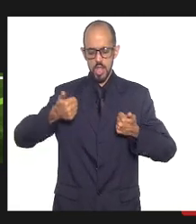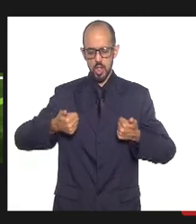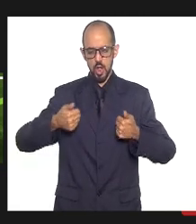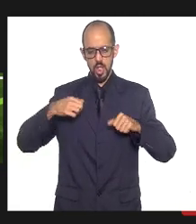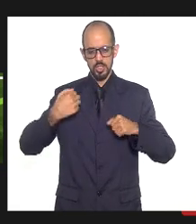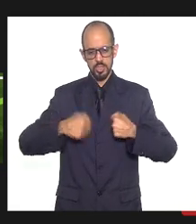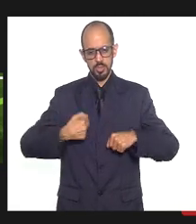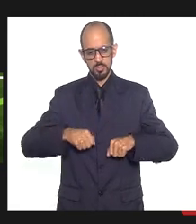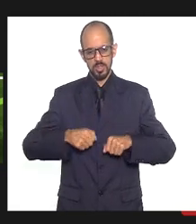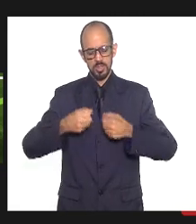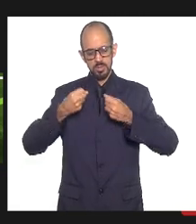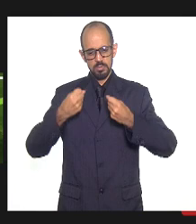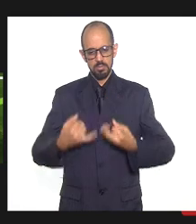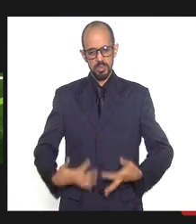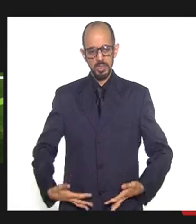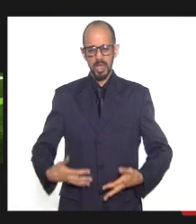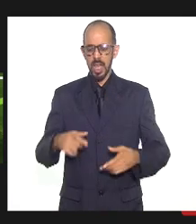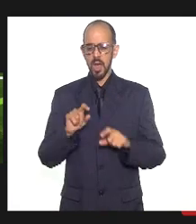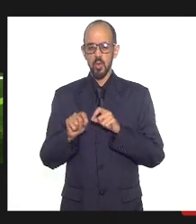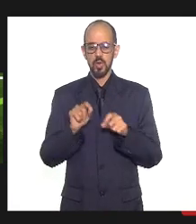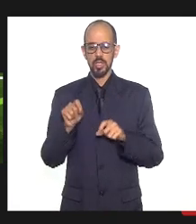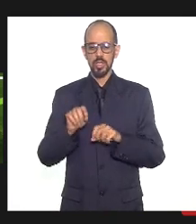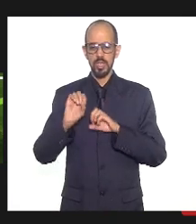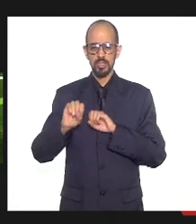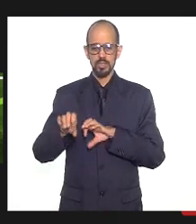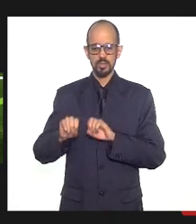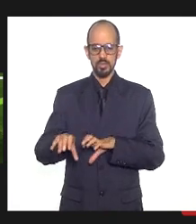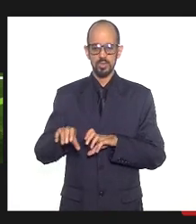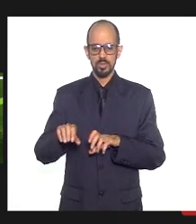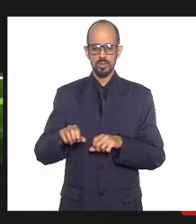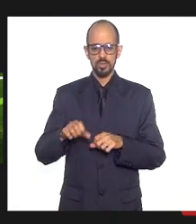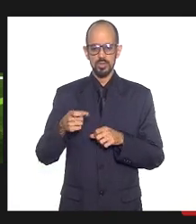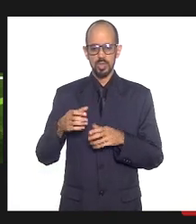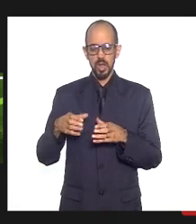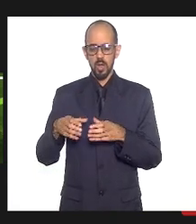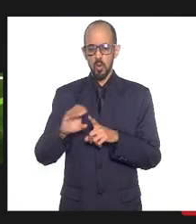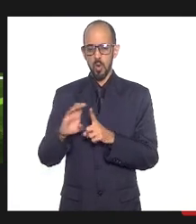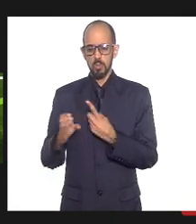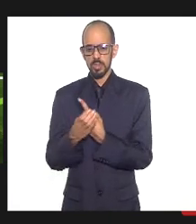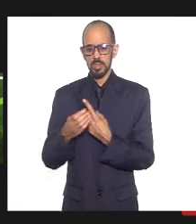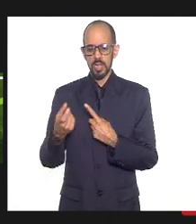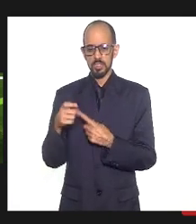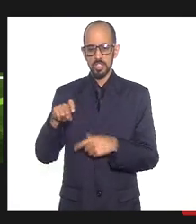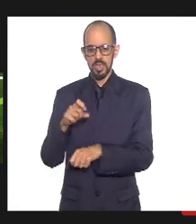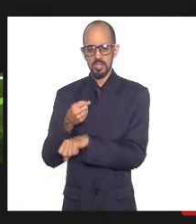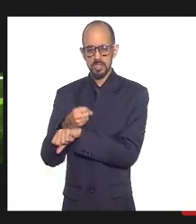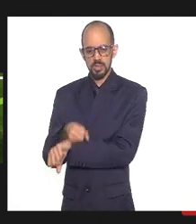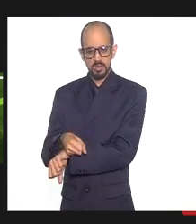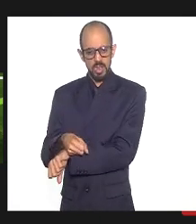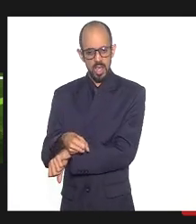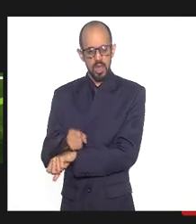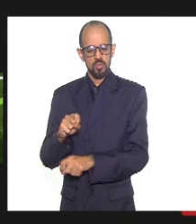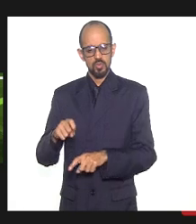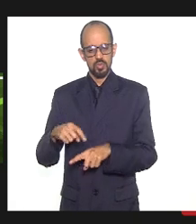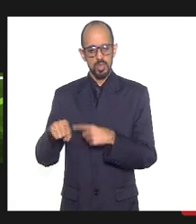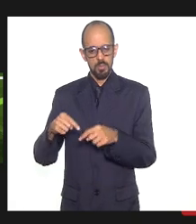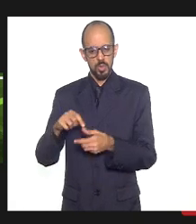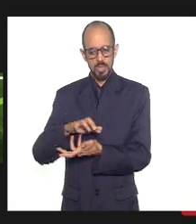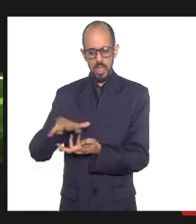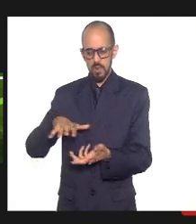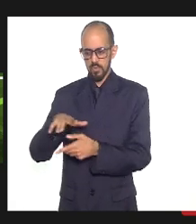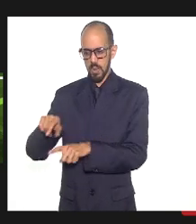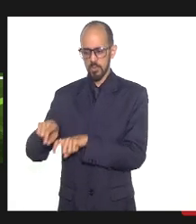precisa detalhar melhor, né? A educação escolar quilombola, depois da regularização fundiária, naturalmente,